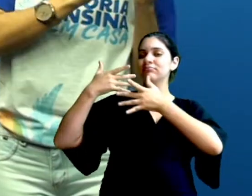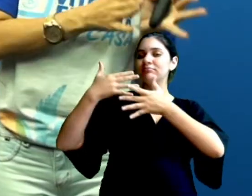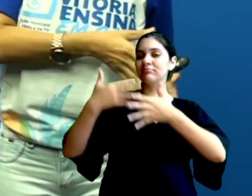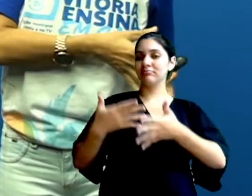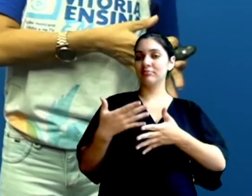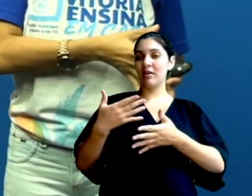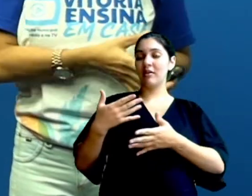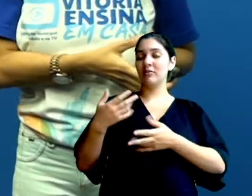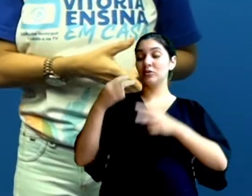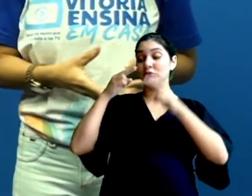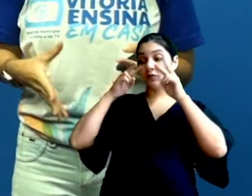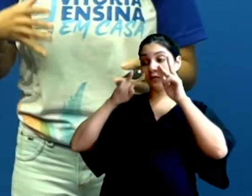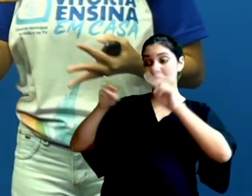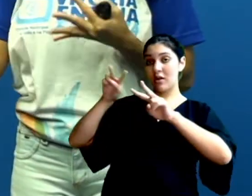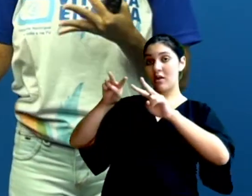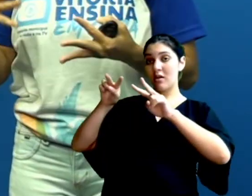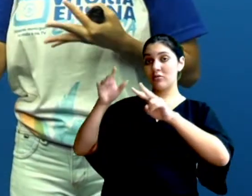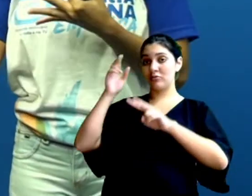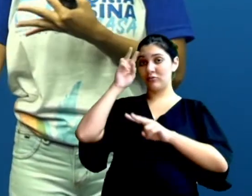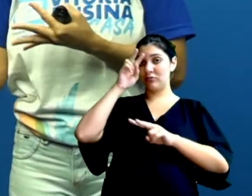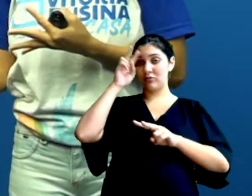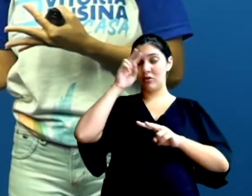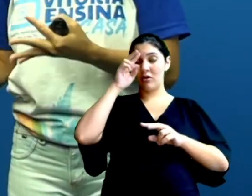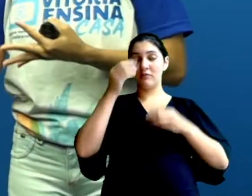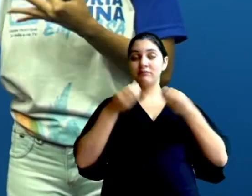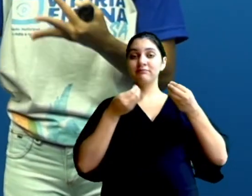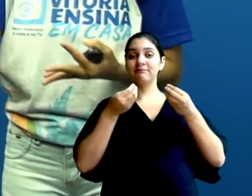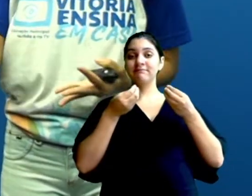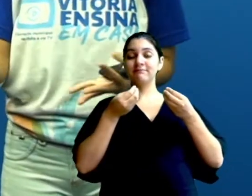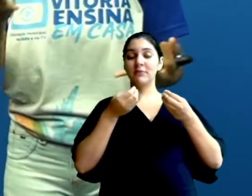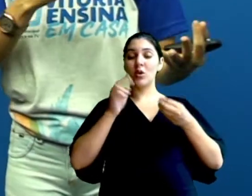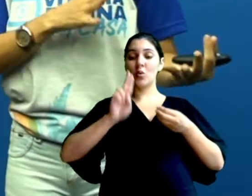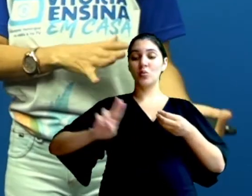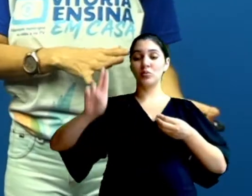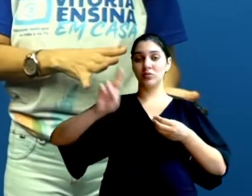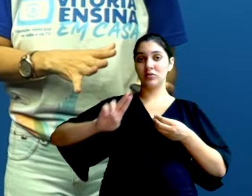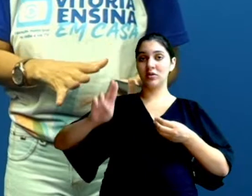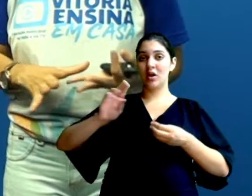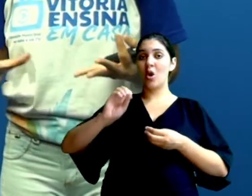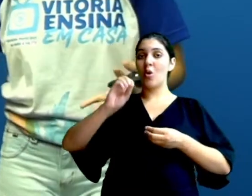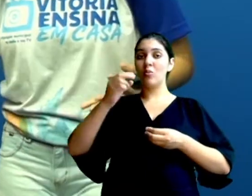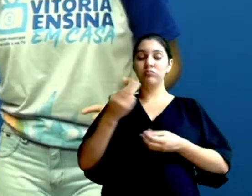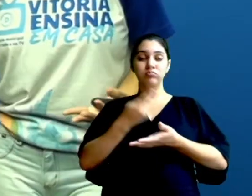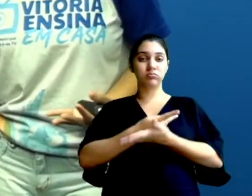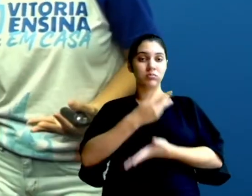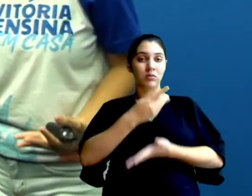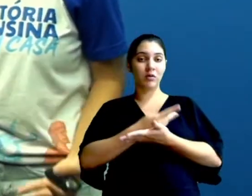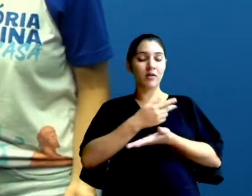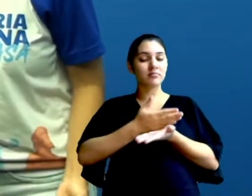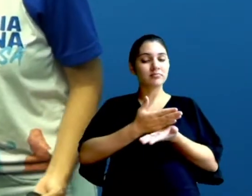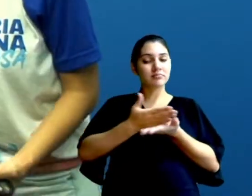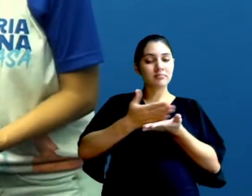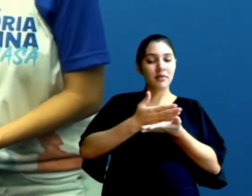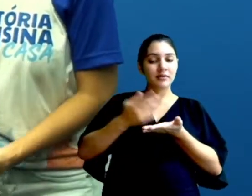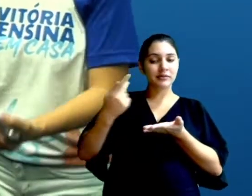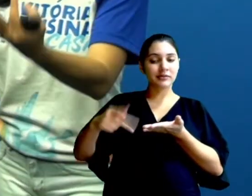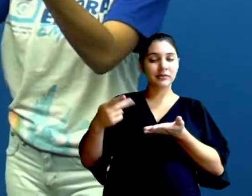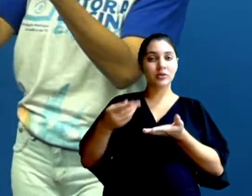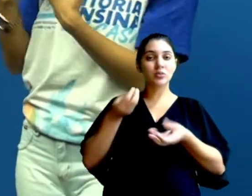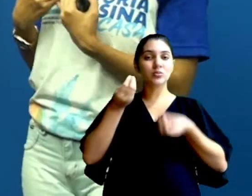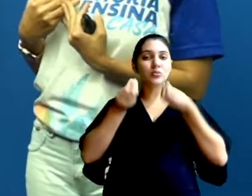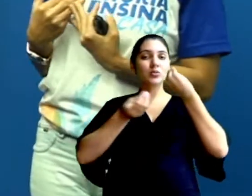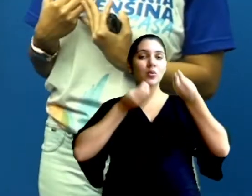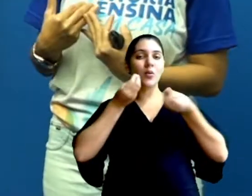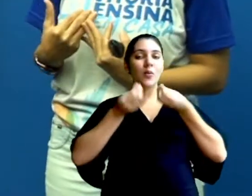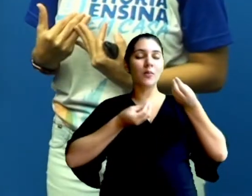tempo, do ponto de vista histórico, foi sendo utilizado ou acontecendo e a partir disso como